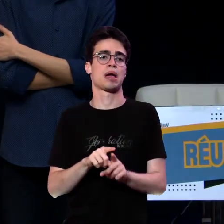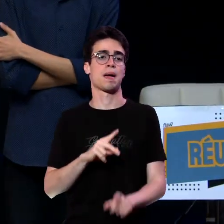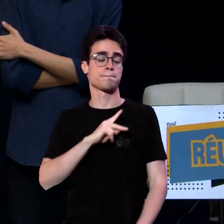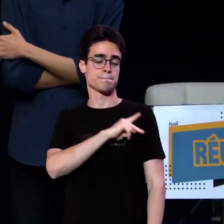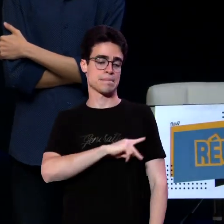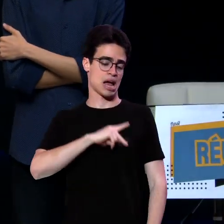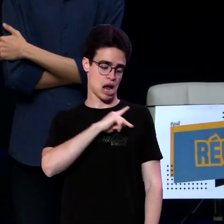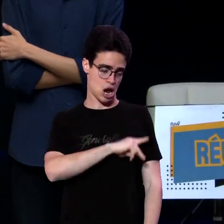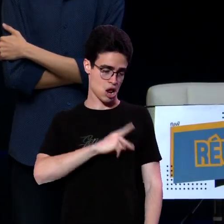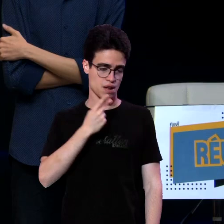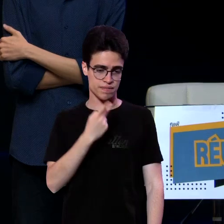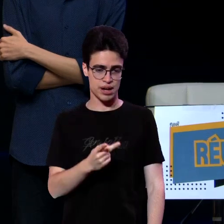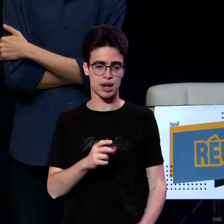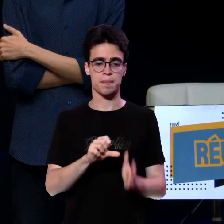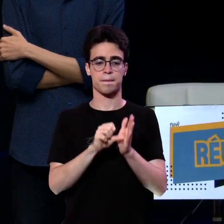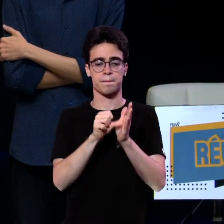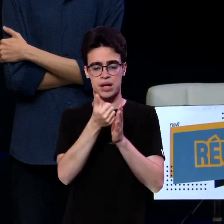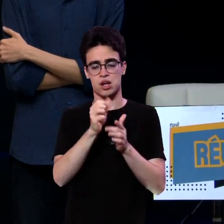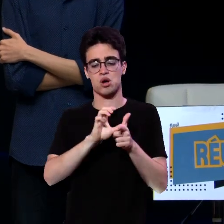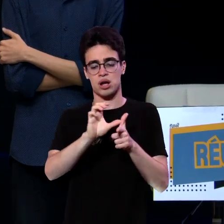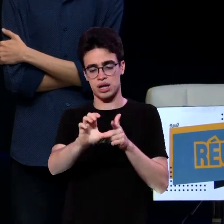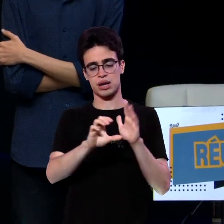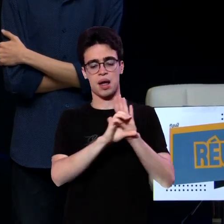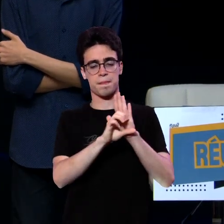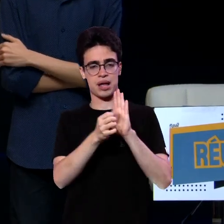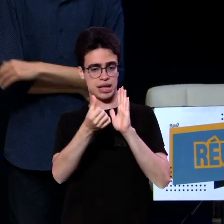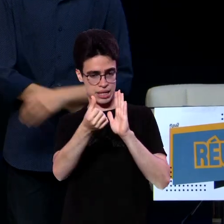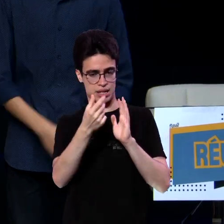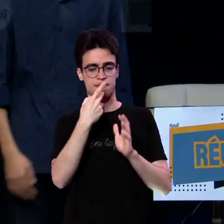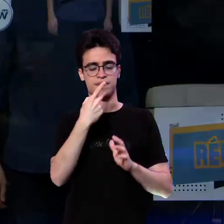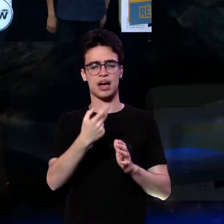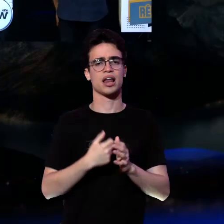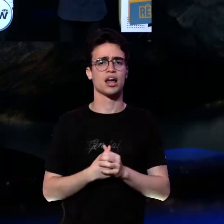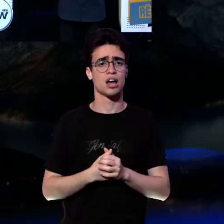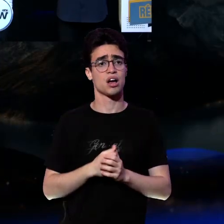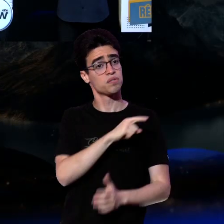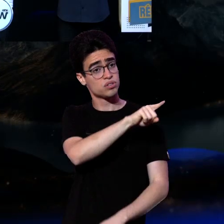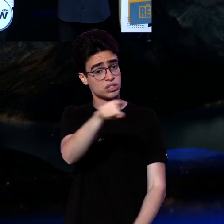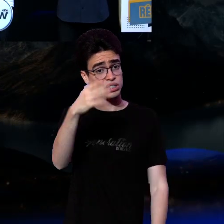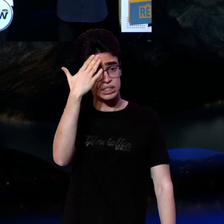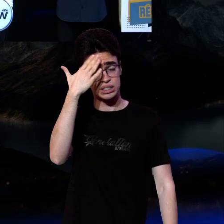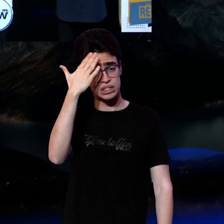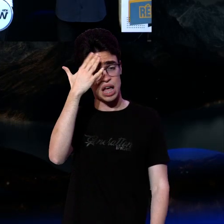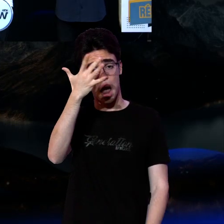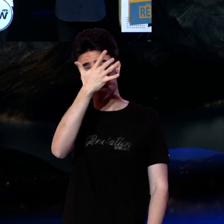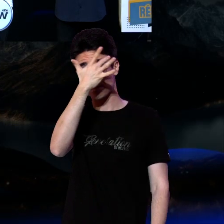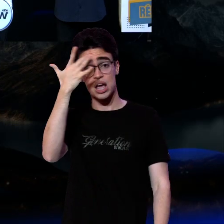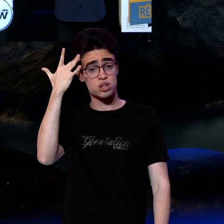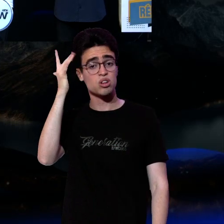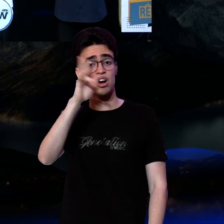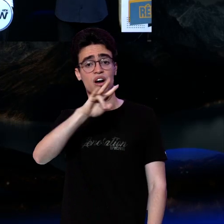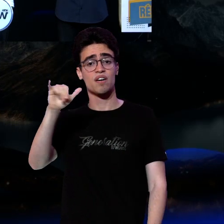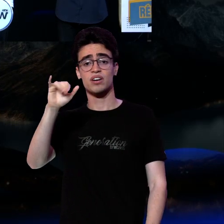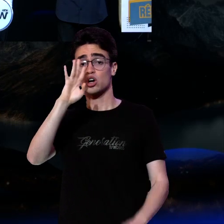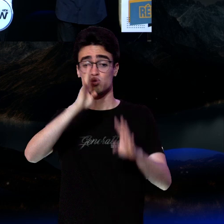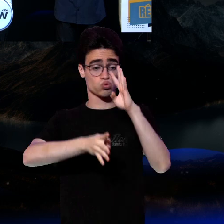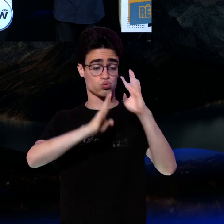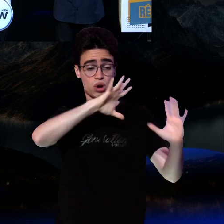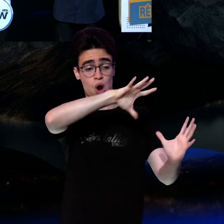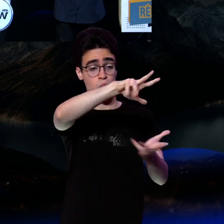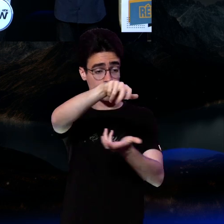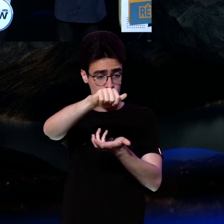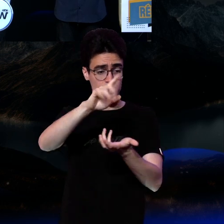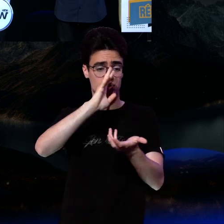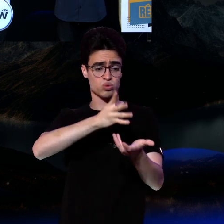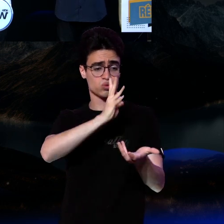em 1 Coríntios 6, vocês não sabem que os santos hão de julgar o mundo? Se vocês hão de julgar o mundo, acaso não